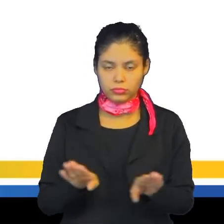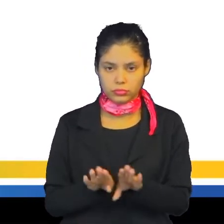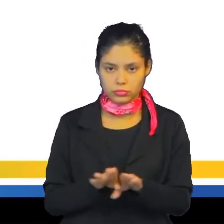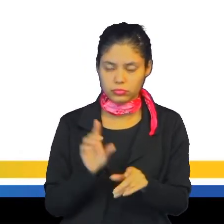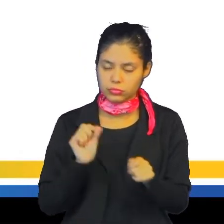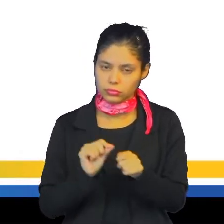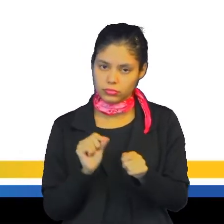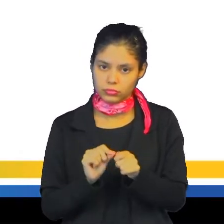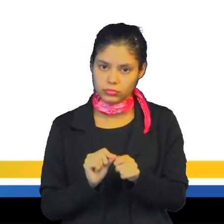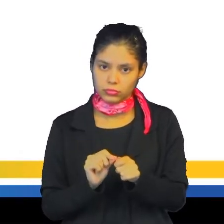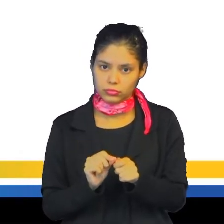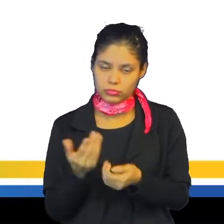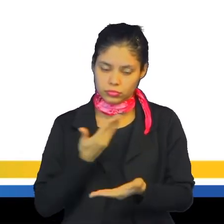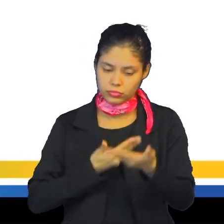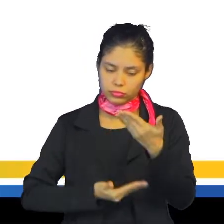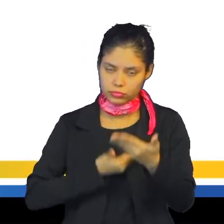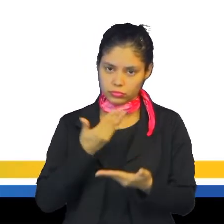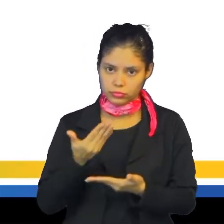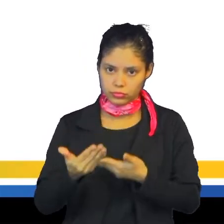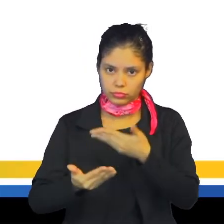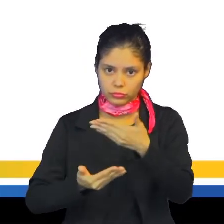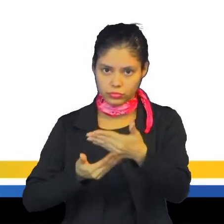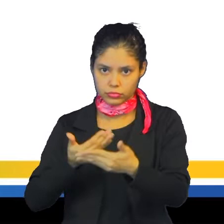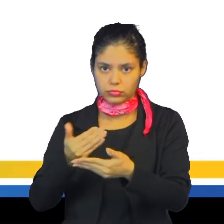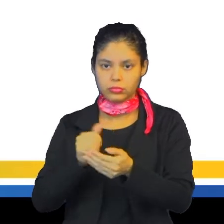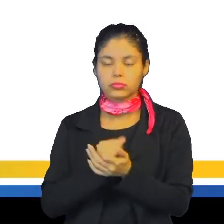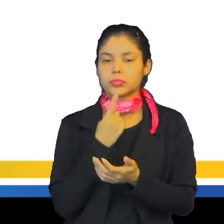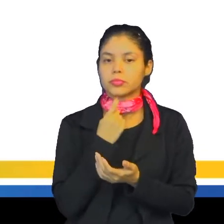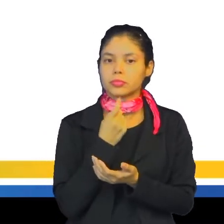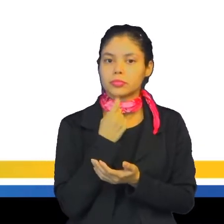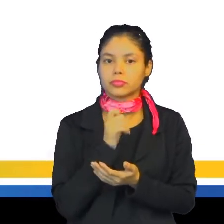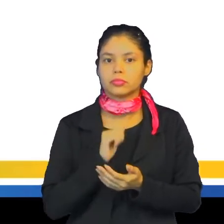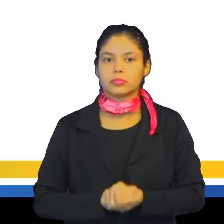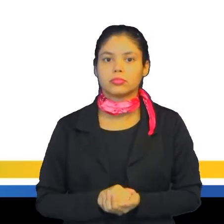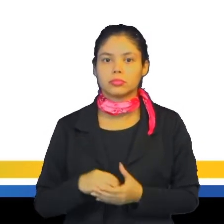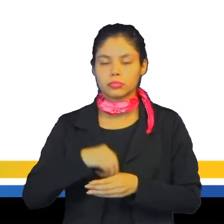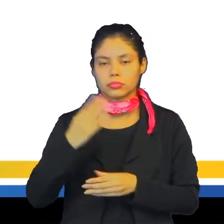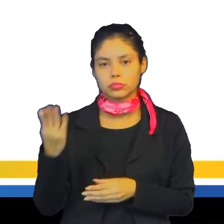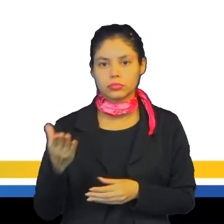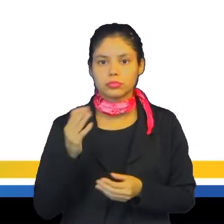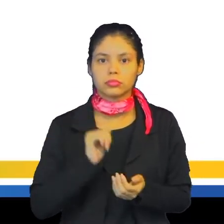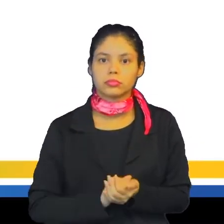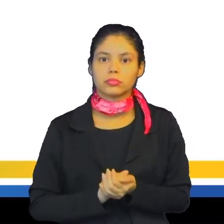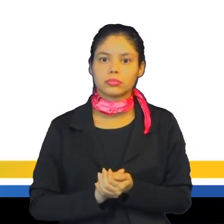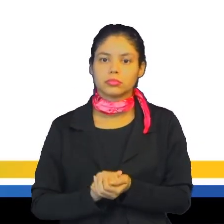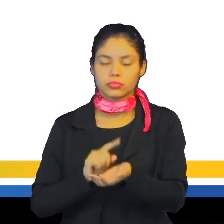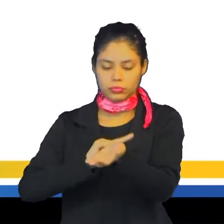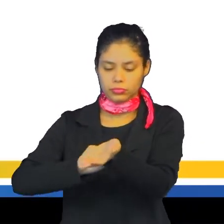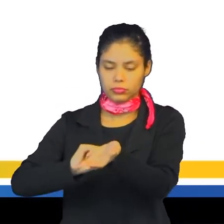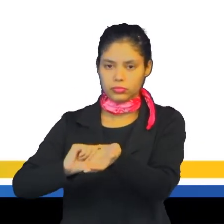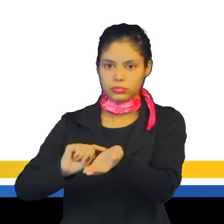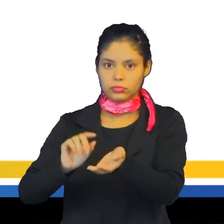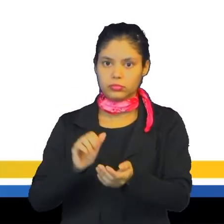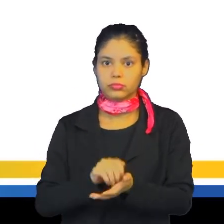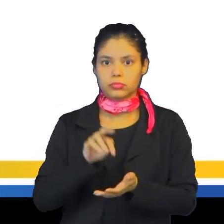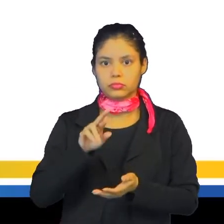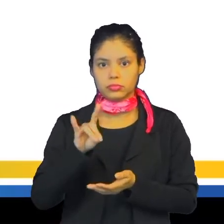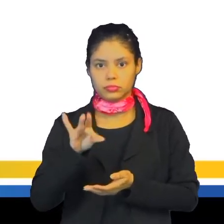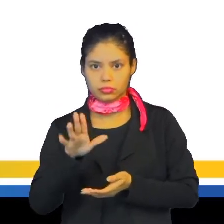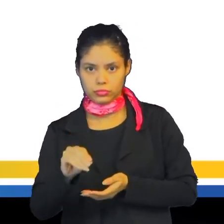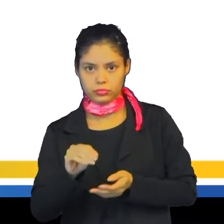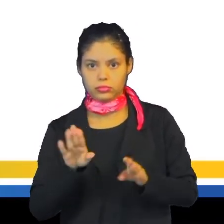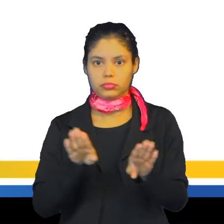ele faz aí esse processo de propulsionar esse sangue que passa para as artérias, depois vai para as